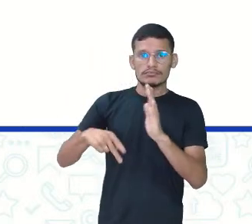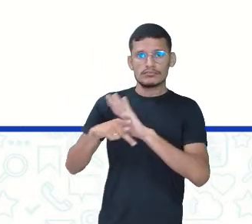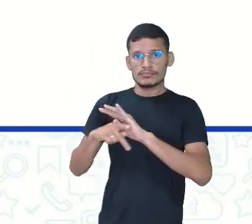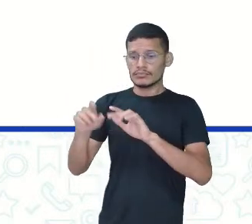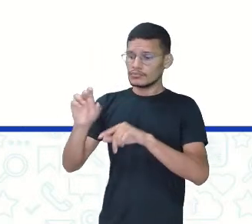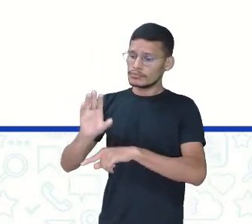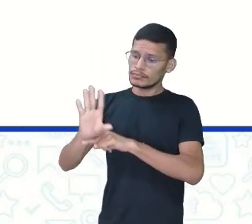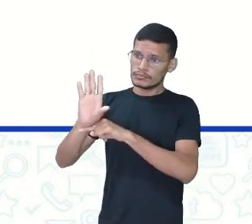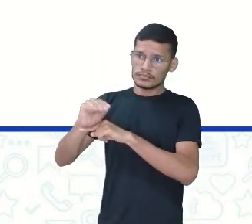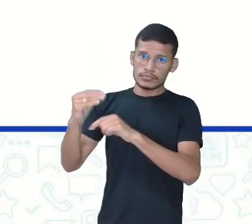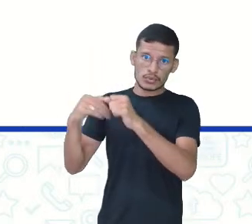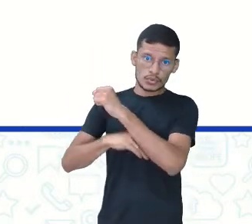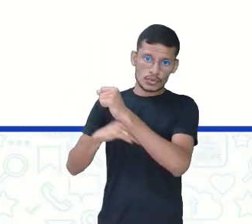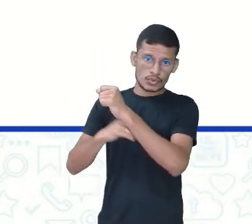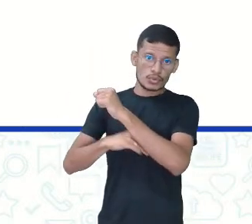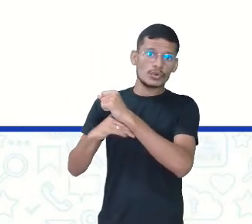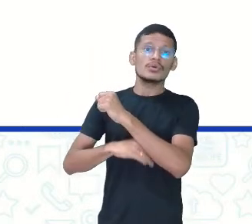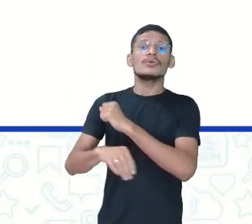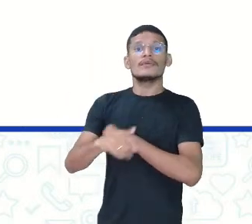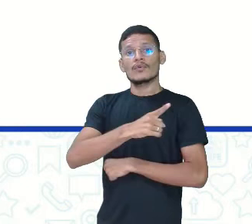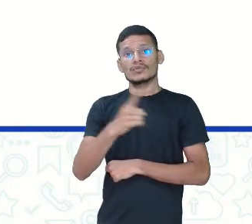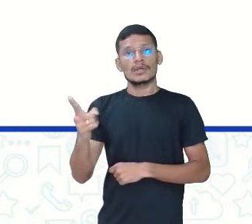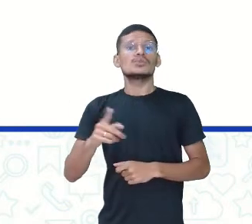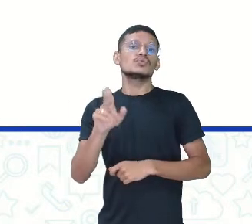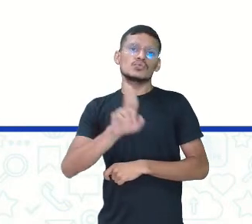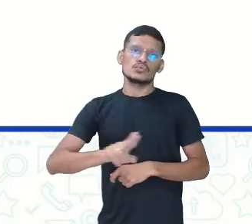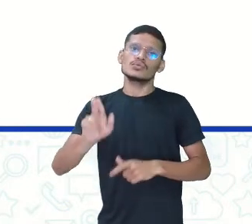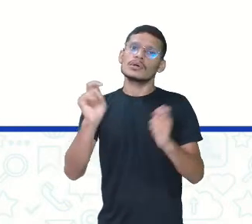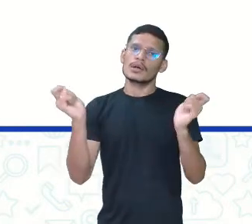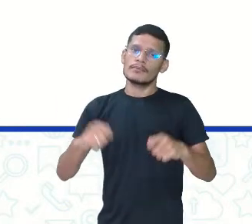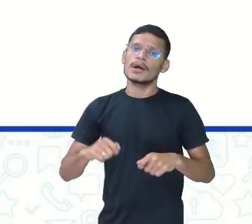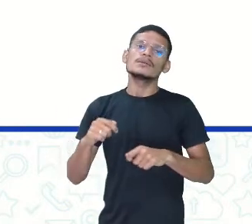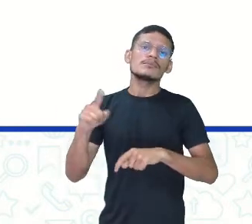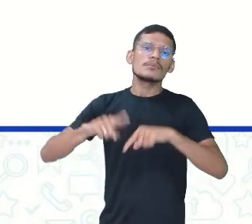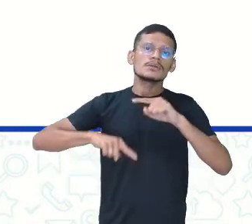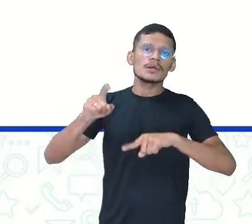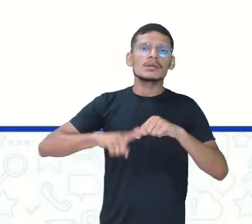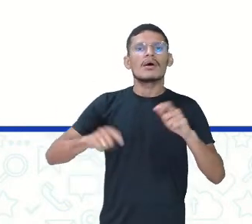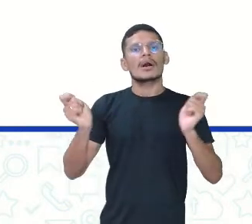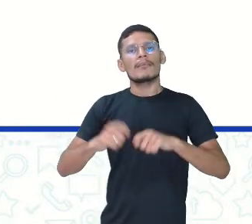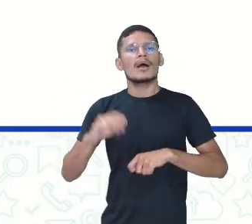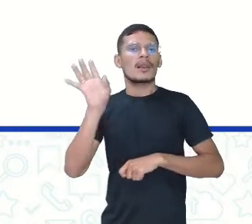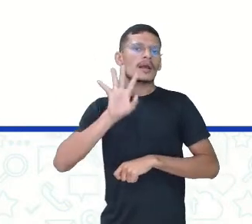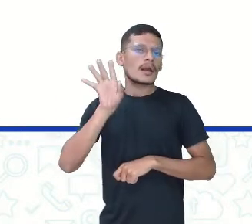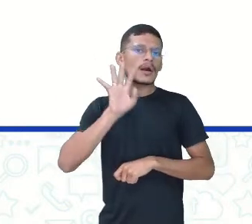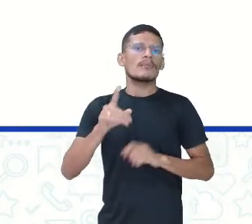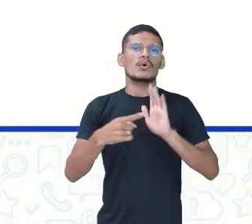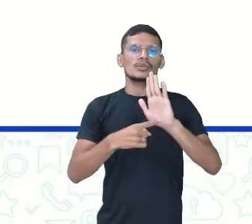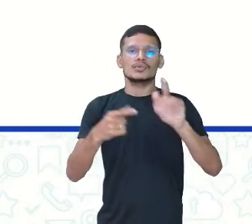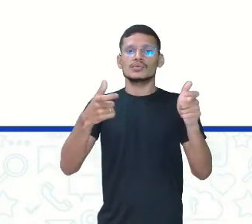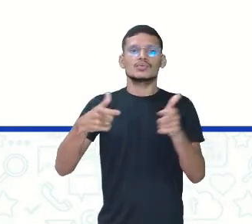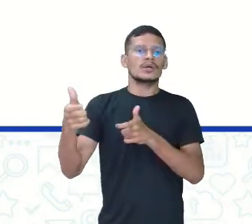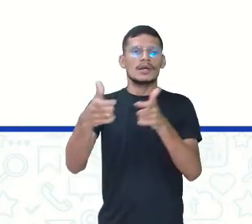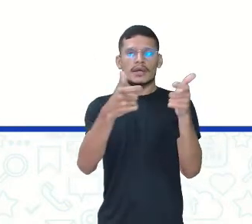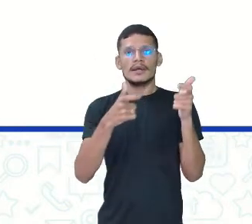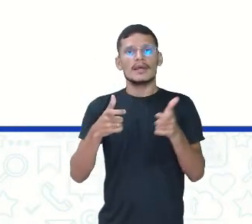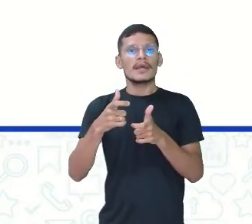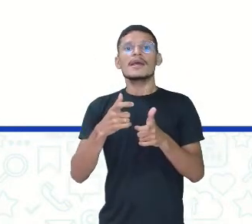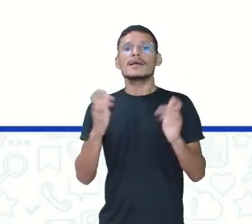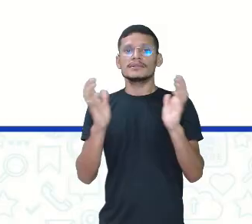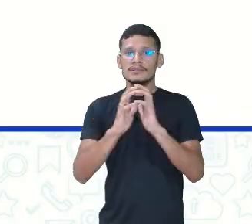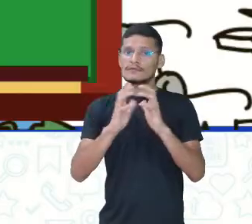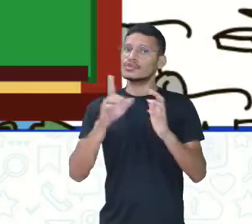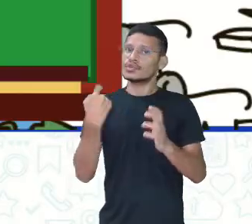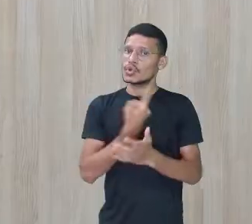aí, nesse caso é uma internet externa, né? Então vocês vão ter acesso aí a um material muito bacana que mostra esses lugares no Recife e que a gente vai trabalhar